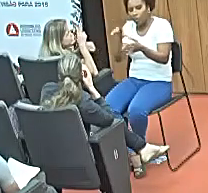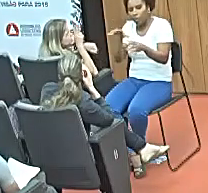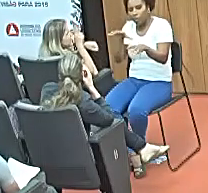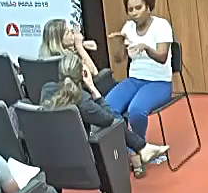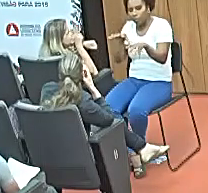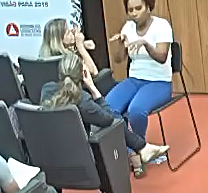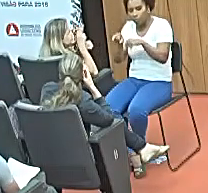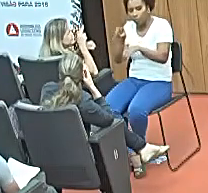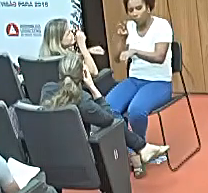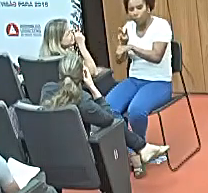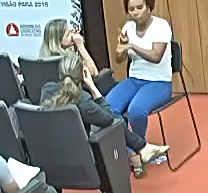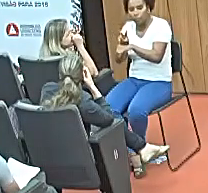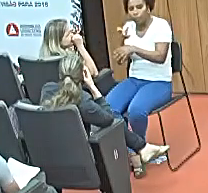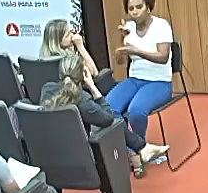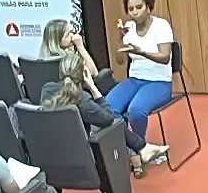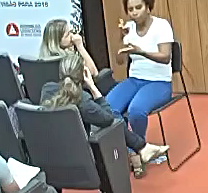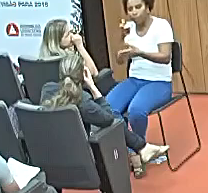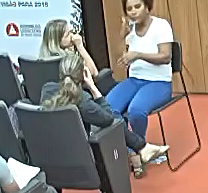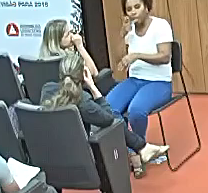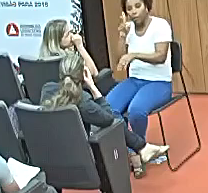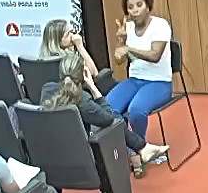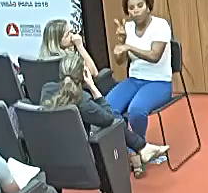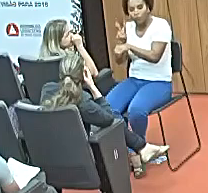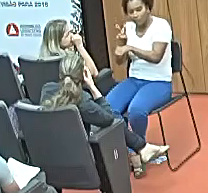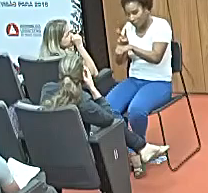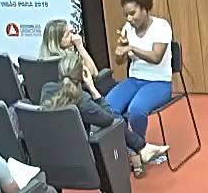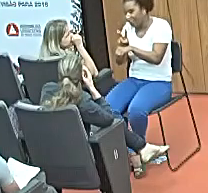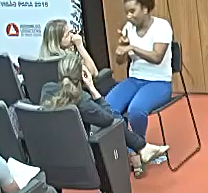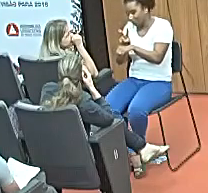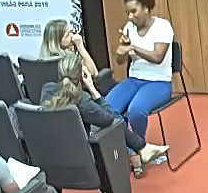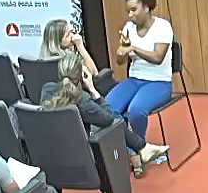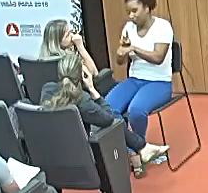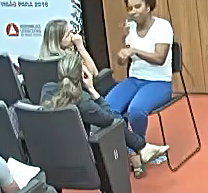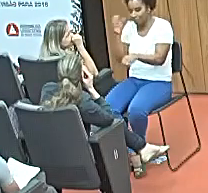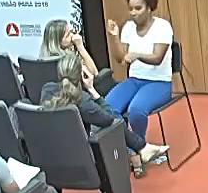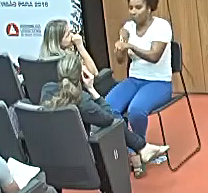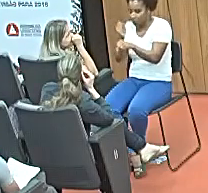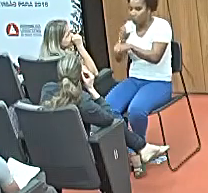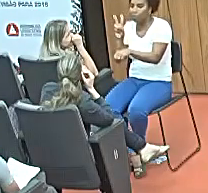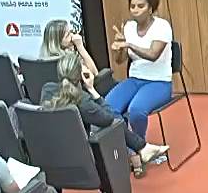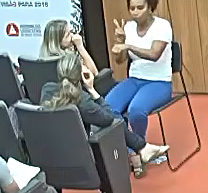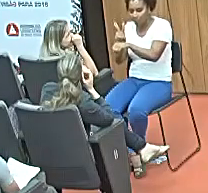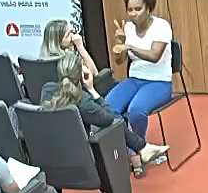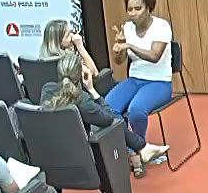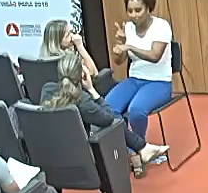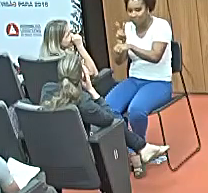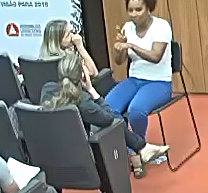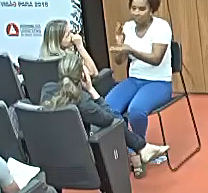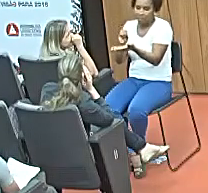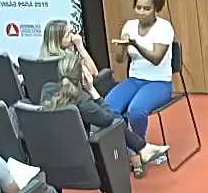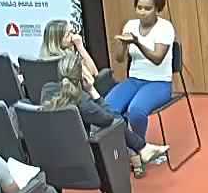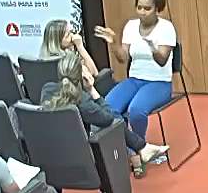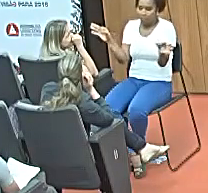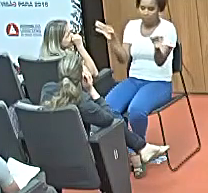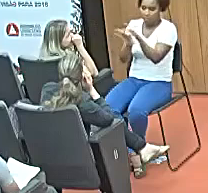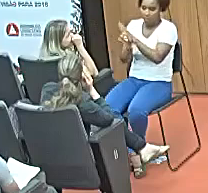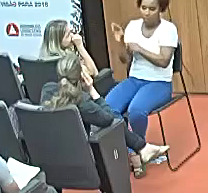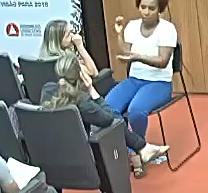verdade a única coisa que falta é a vistoria de um técnico para a conclusão de todo esse processo tem uma demanda muito grande que o estado vai ter é